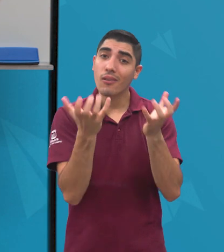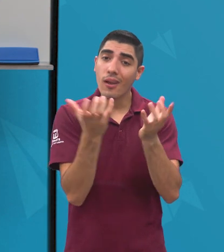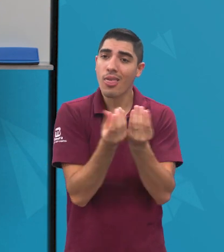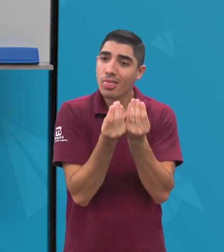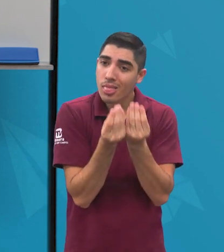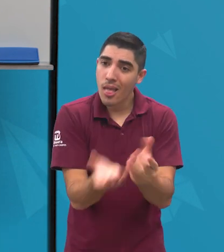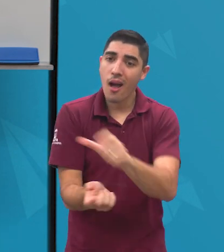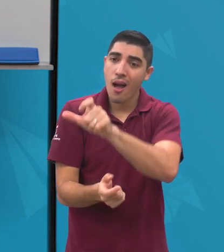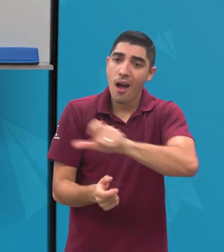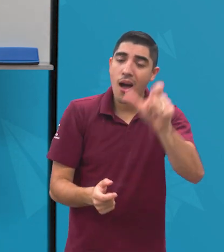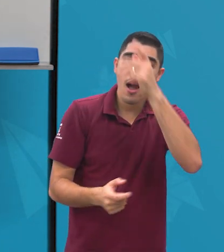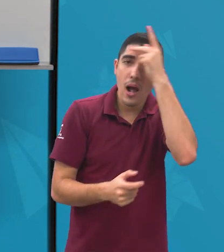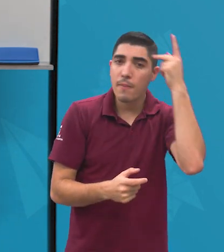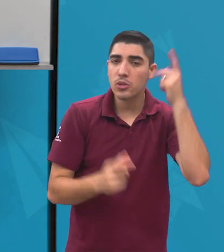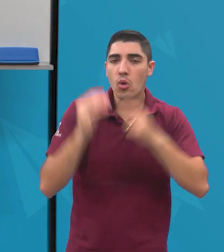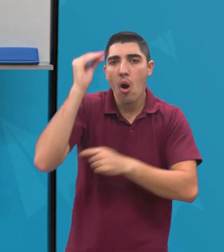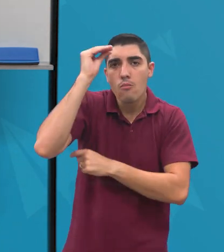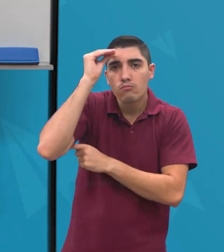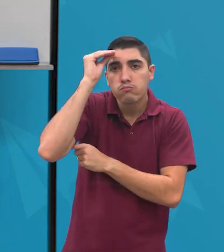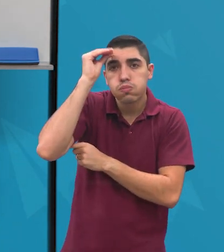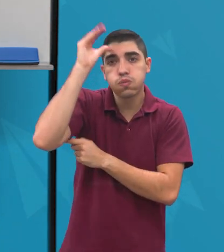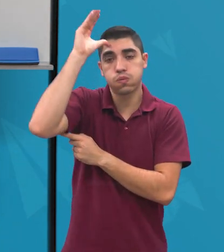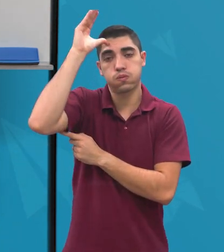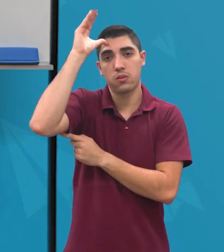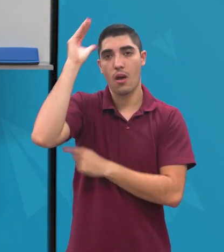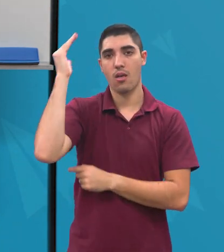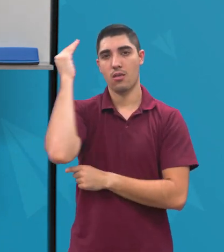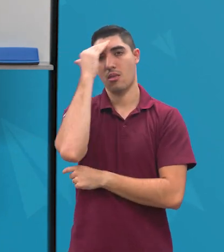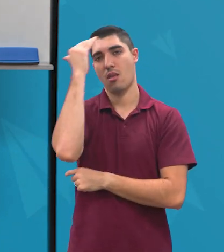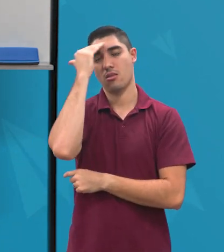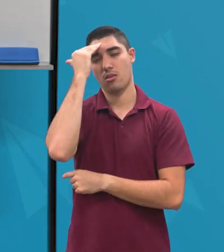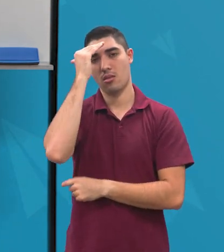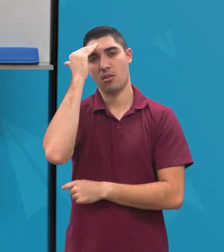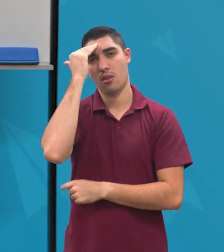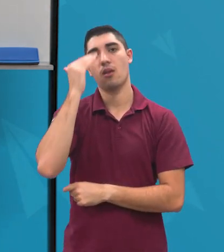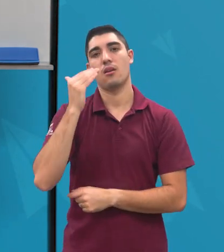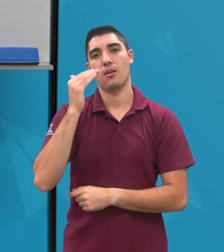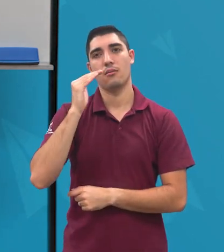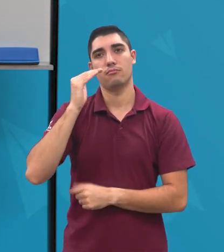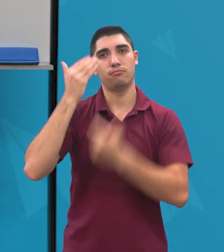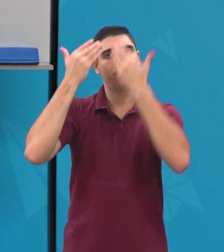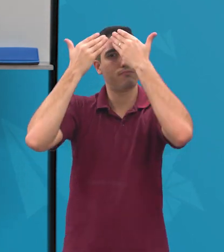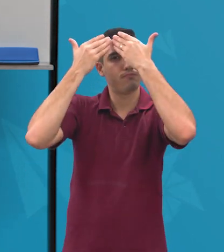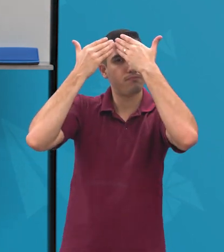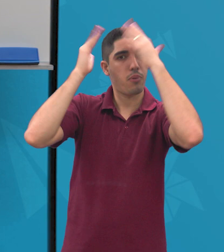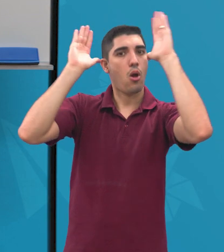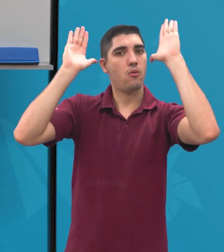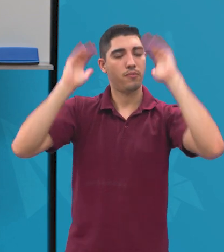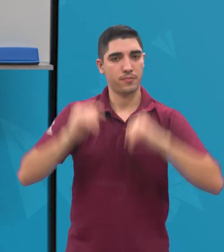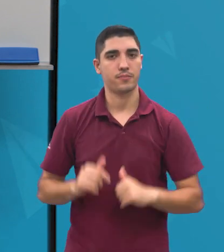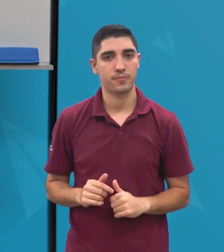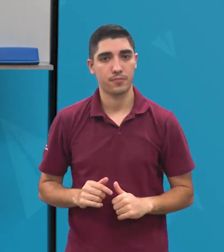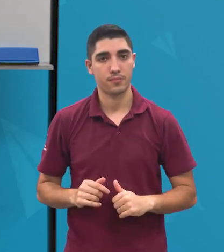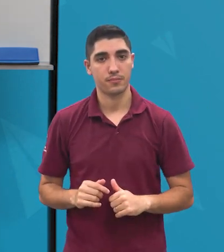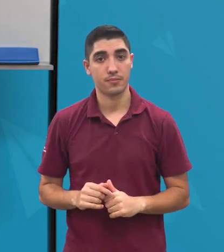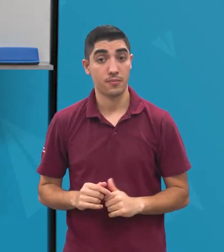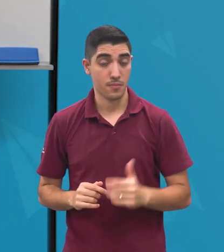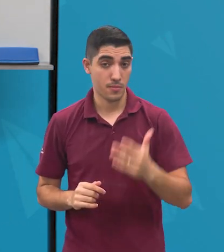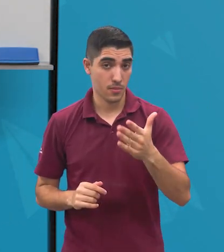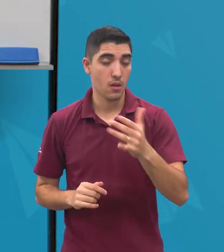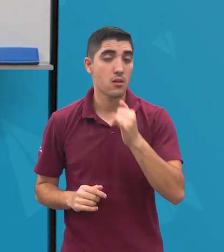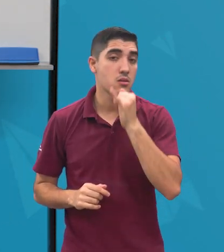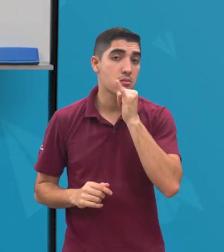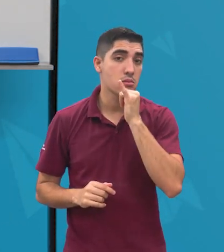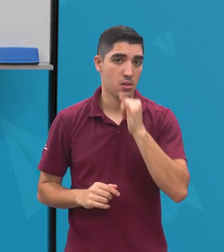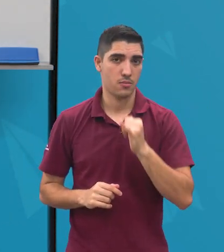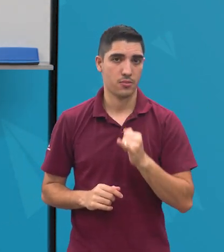sabedoria do ponto de vista da maneira como nós nos conduzimos em relação à vida. Então tem um elemento muito importante aqui. Na hora